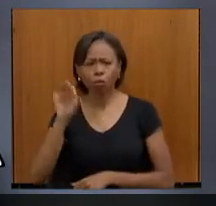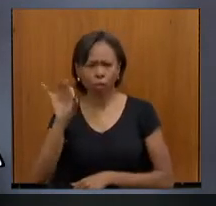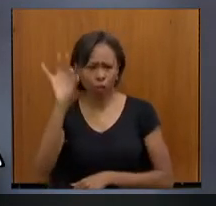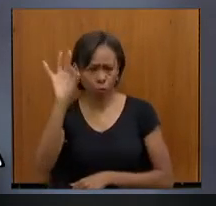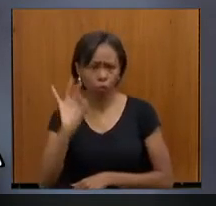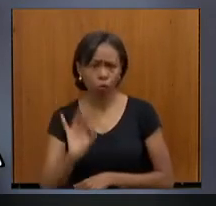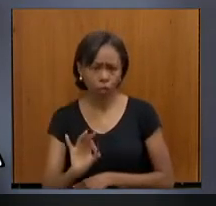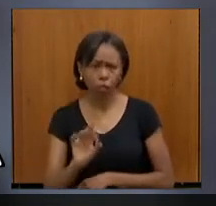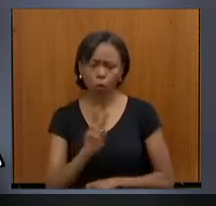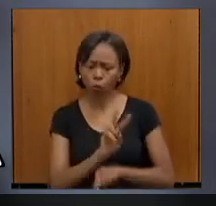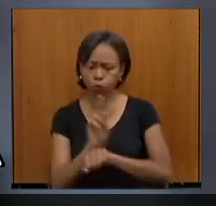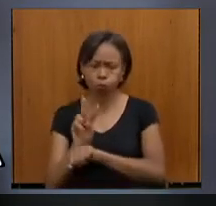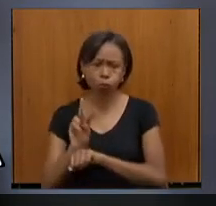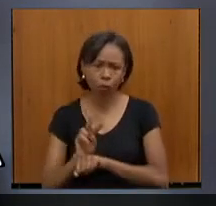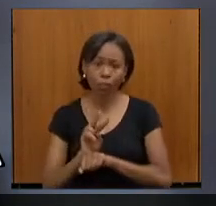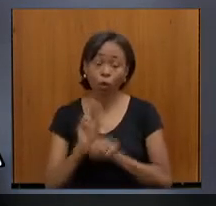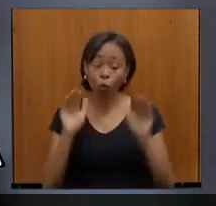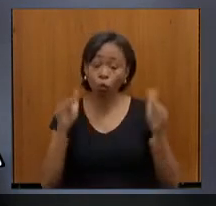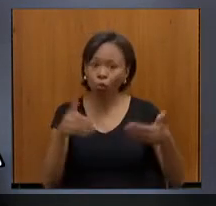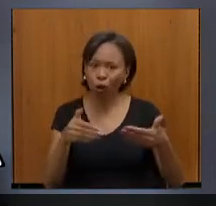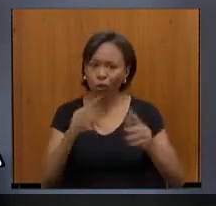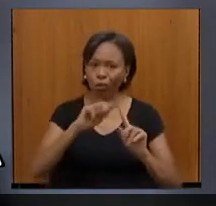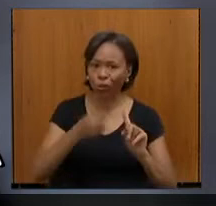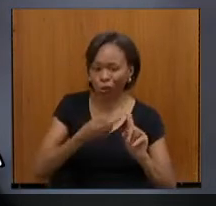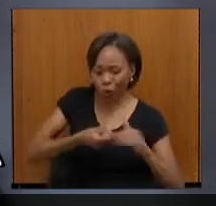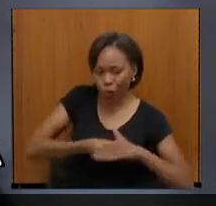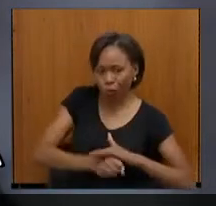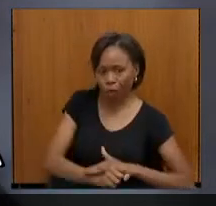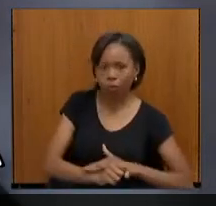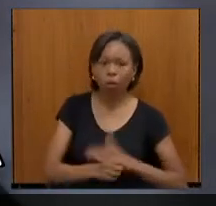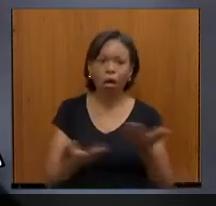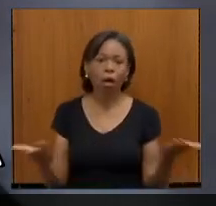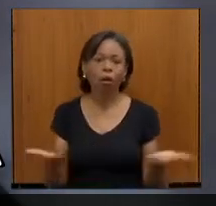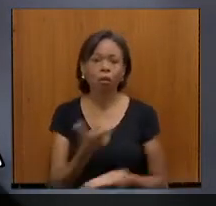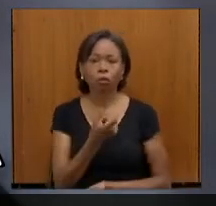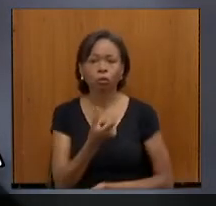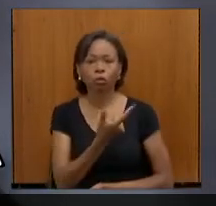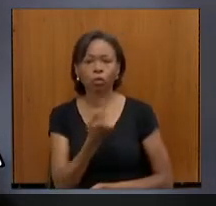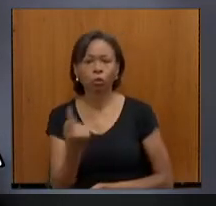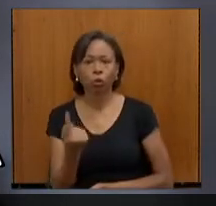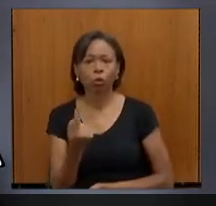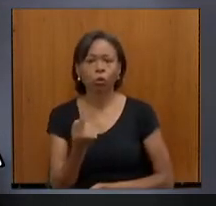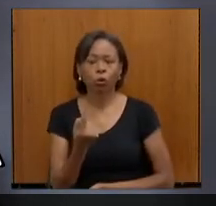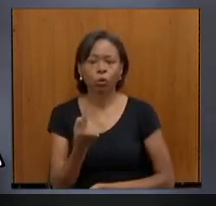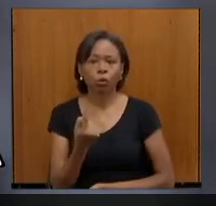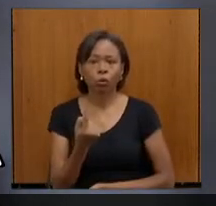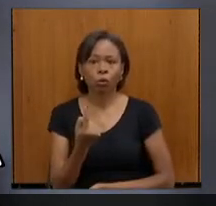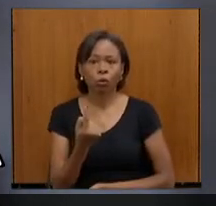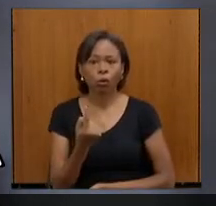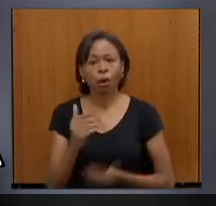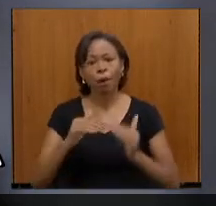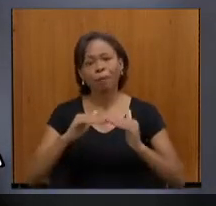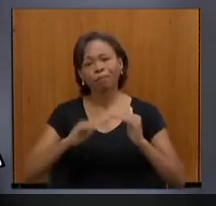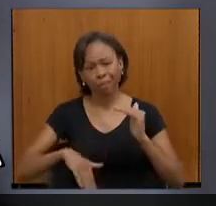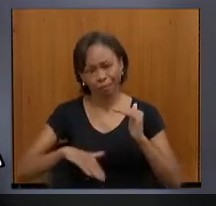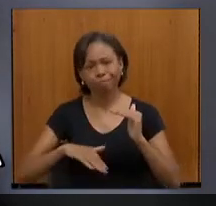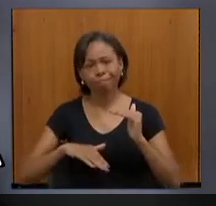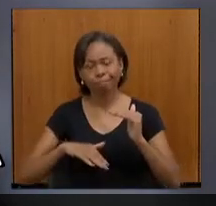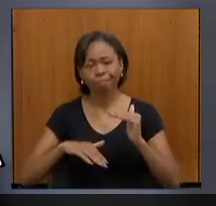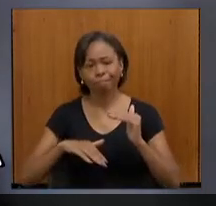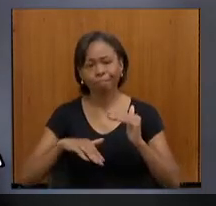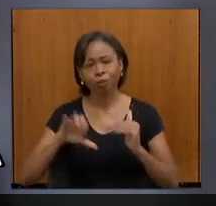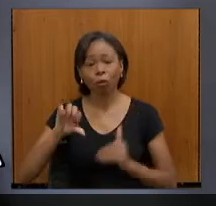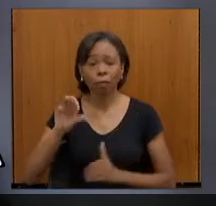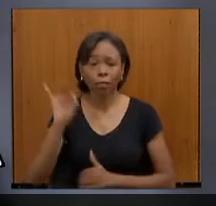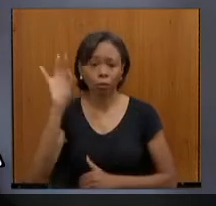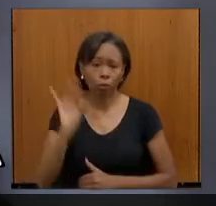atenção do parto. Em 2021, nós temos apenas 7 com 90%. A gente vai ter que trabalhar